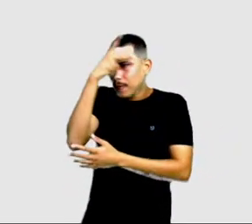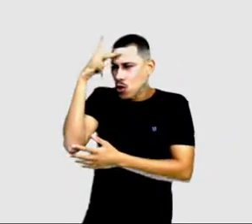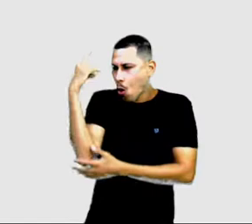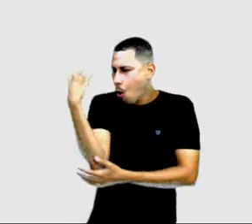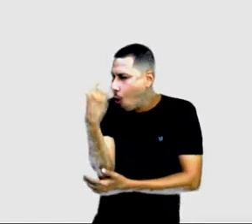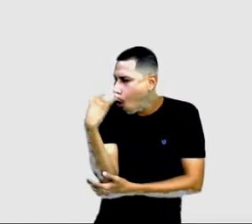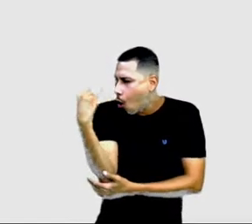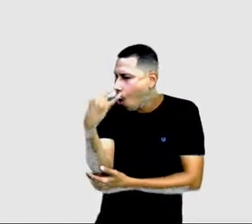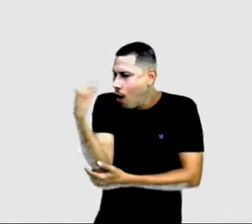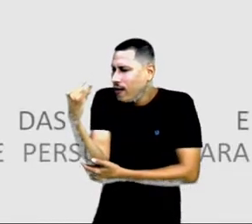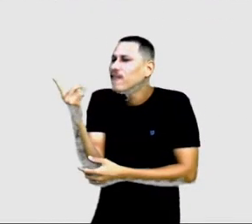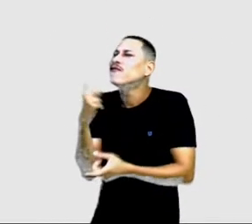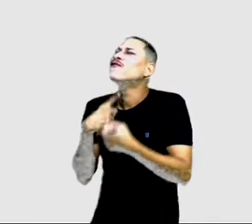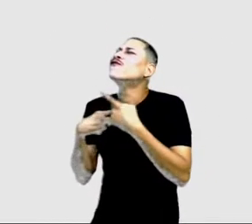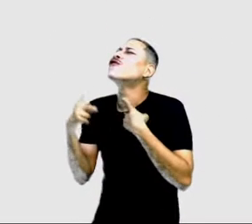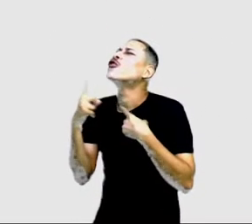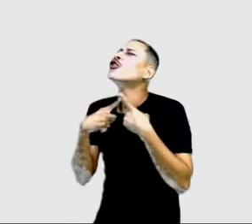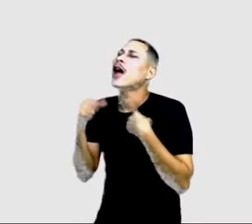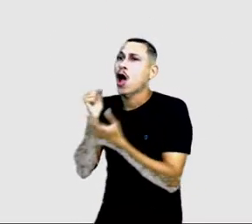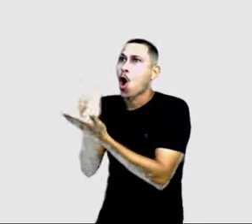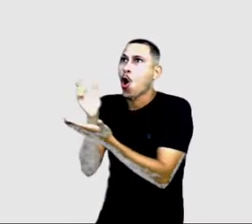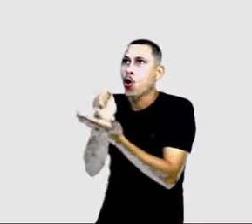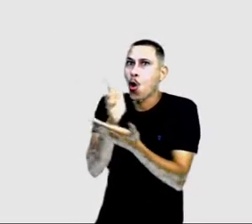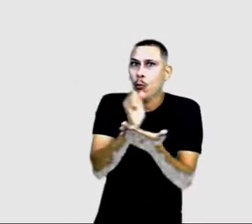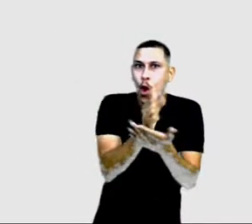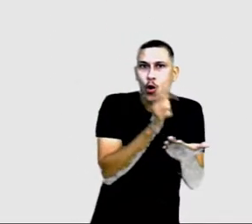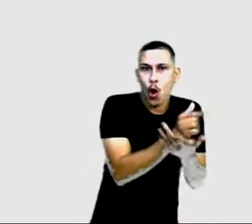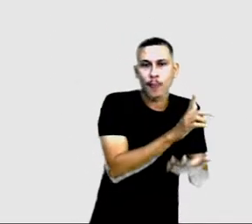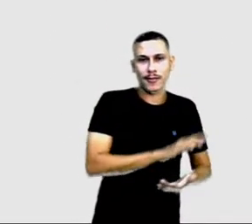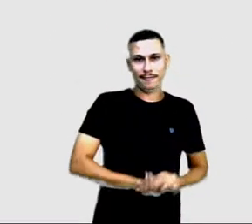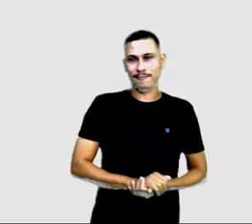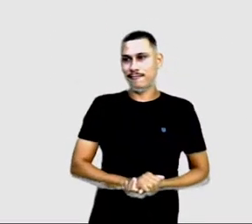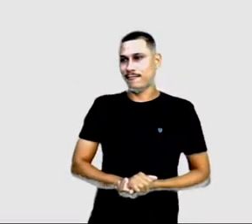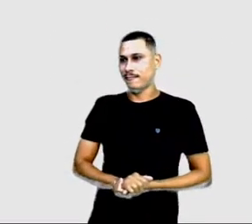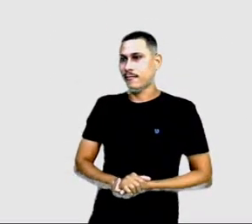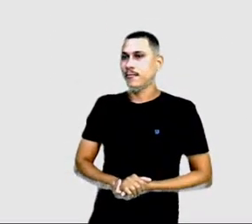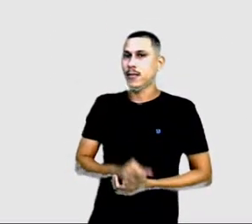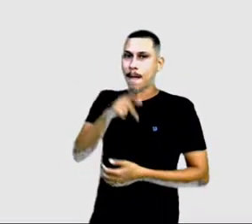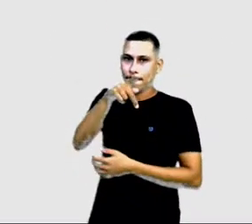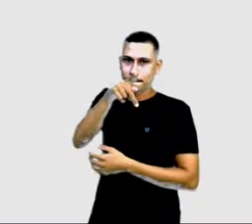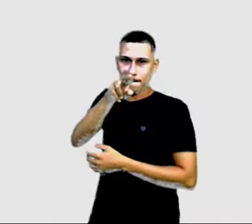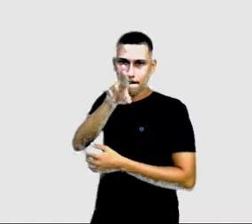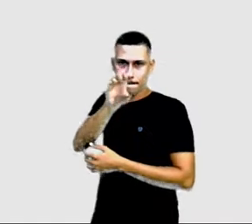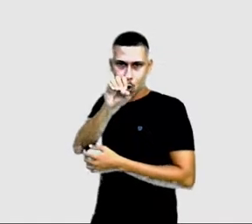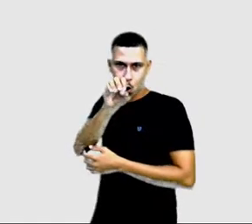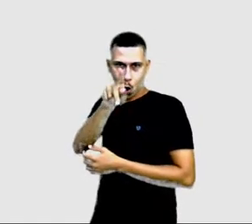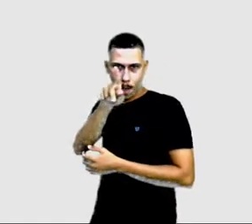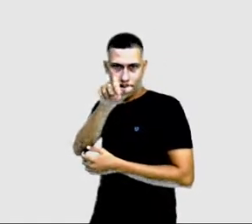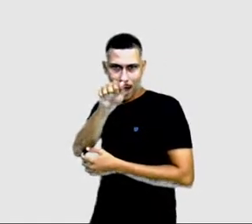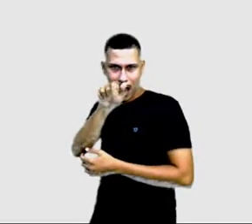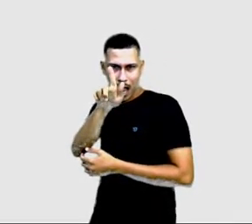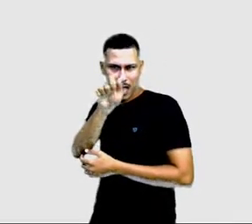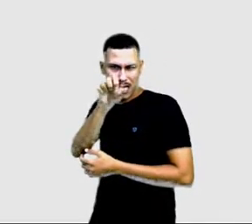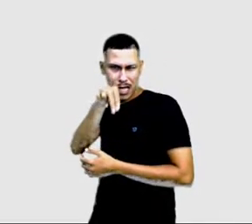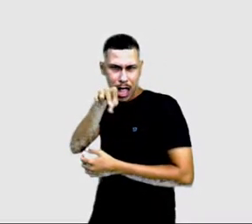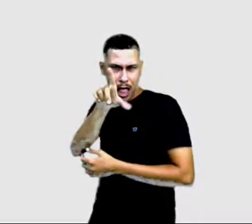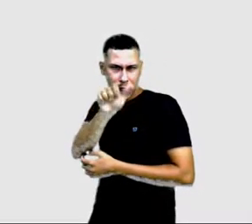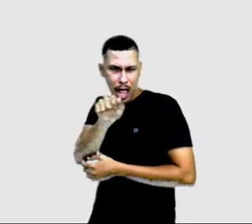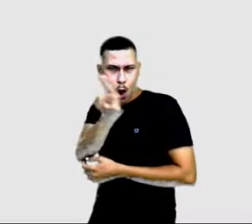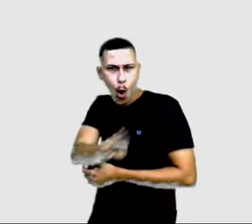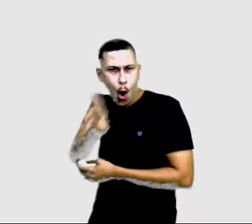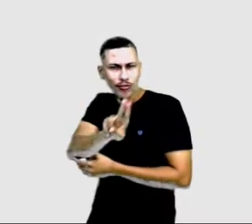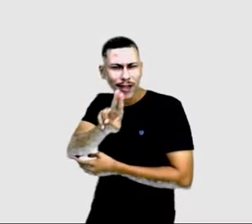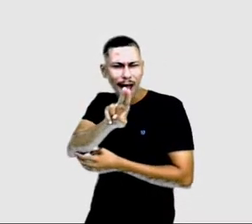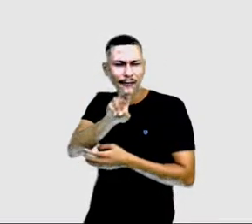desejo de comprar. A propaganda, ela já está no campo das causas e ideologias. Utiliza estratégias